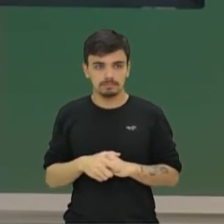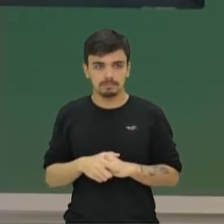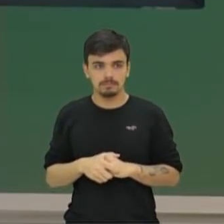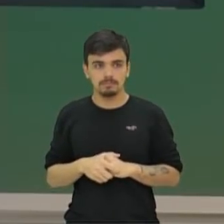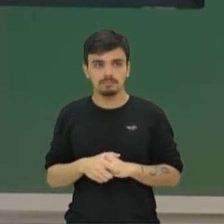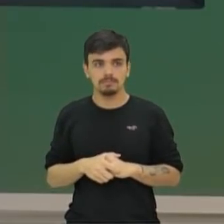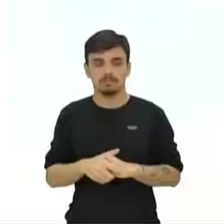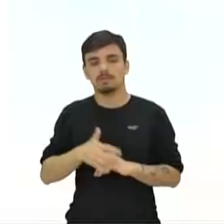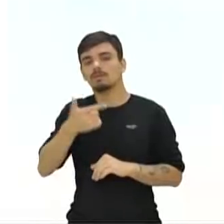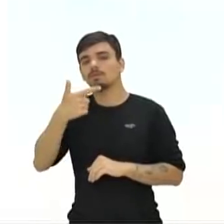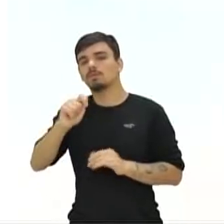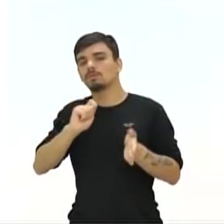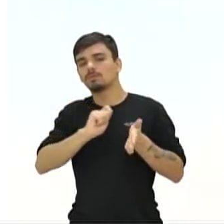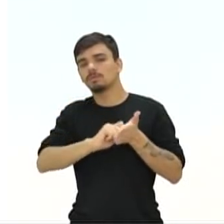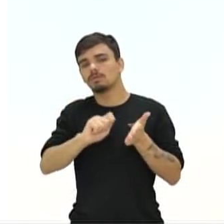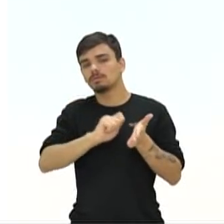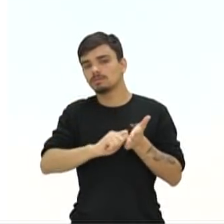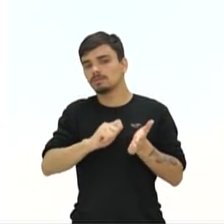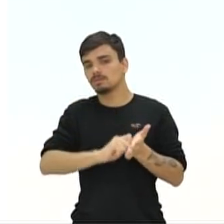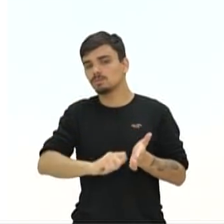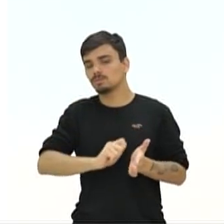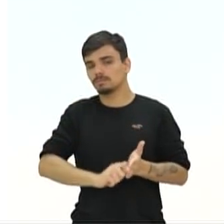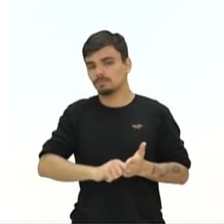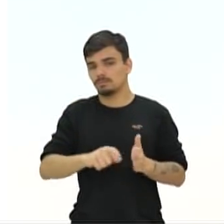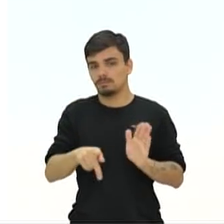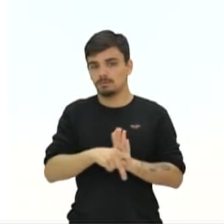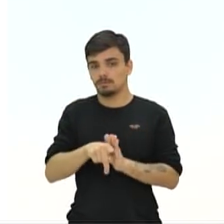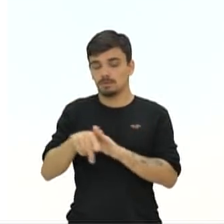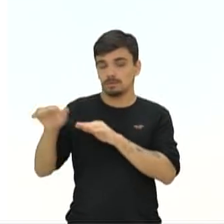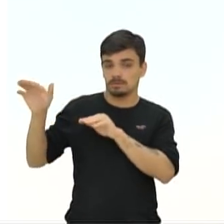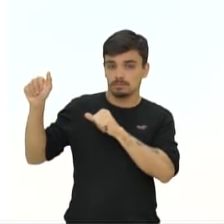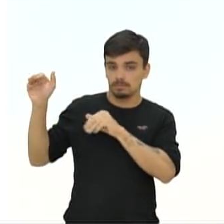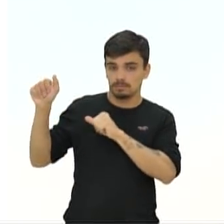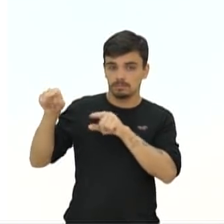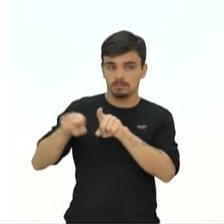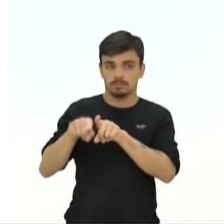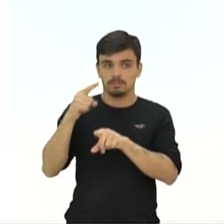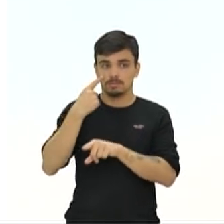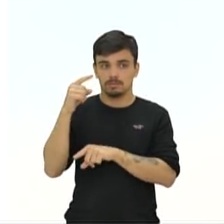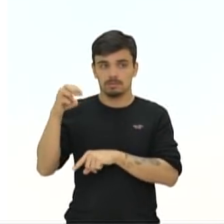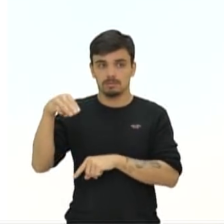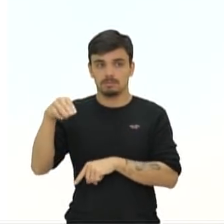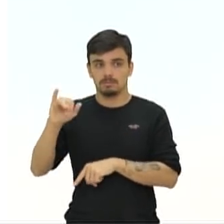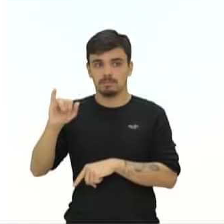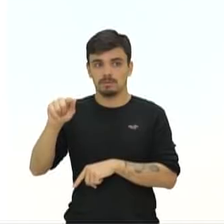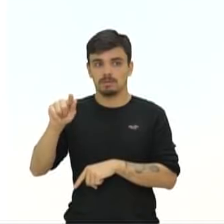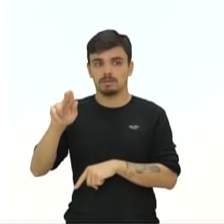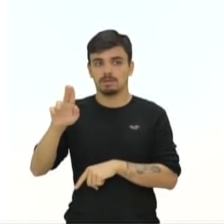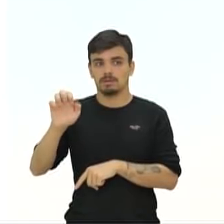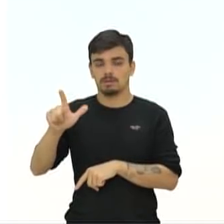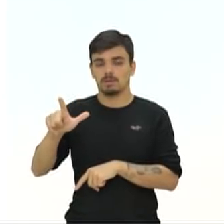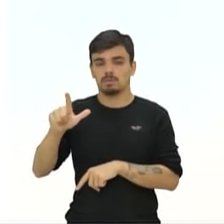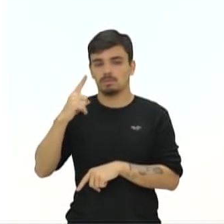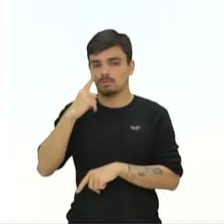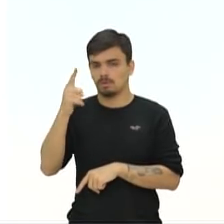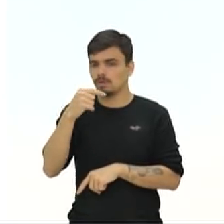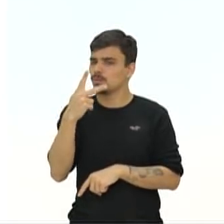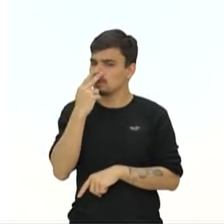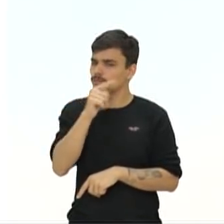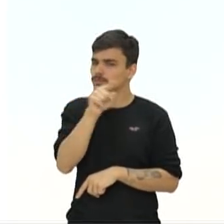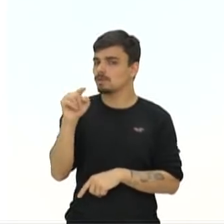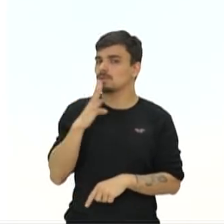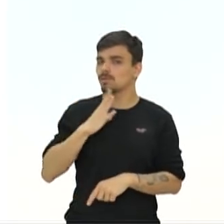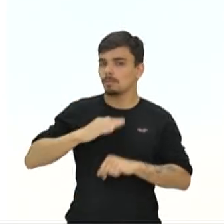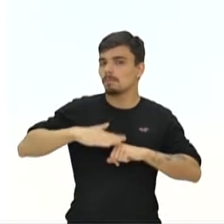Mais um escritor. Só que desta vez espanhol, Miguel de Cervantes. Esse vocês conhecem mais, eu acredito.